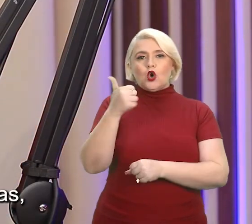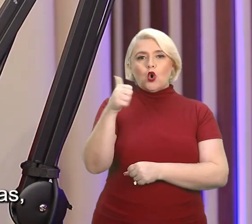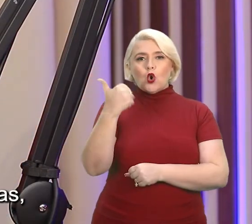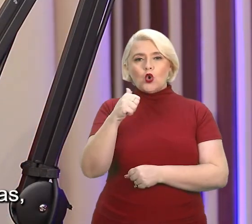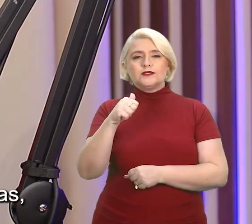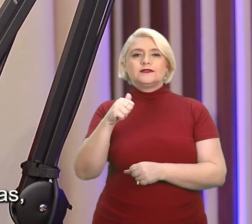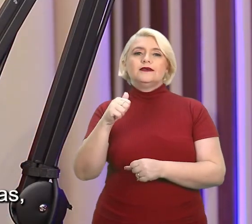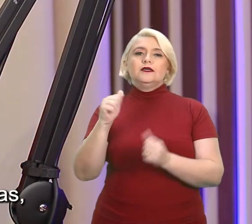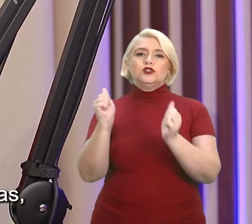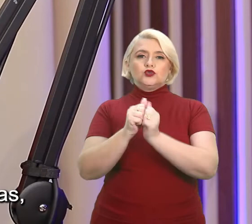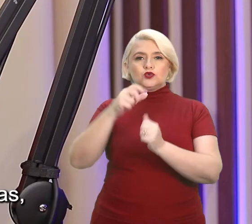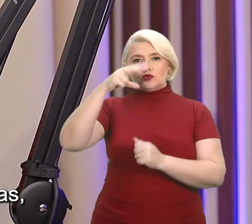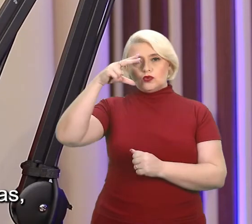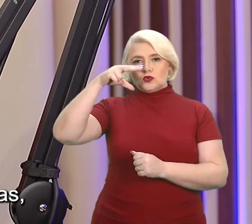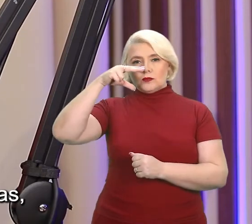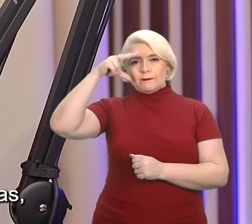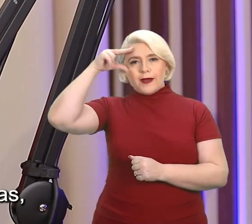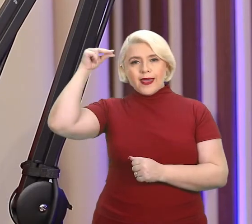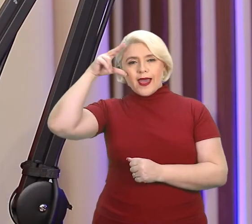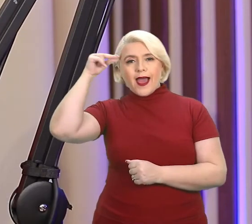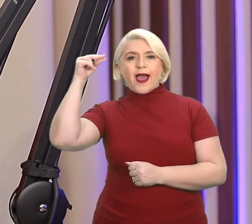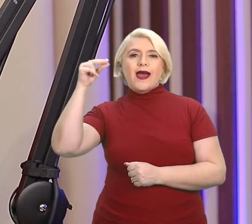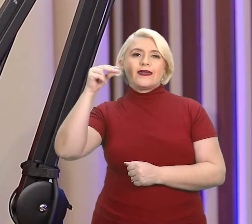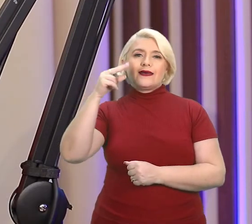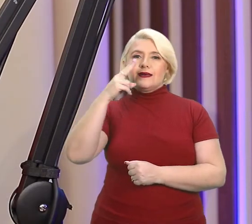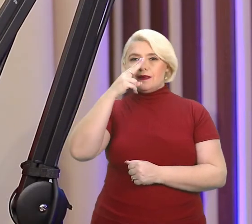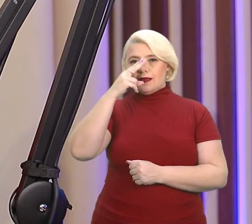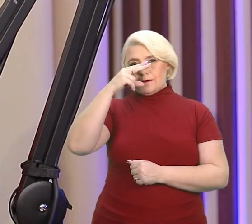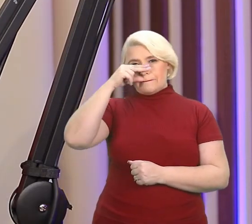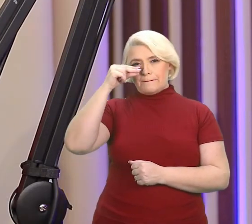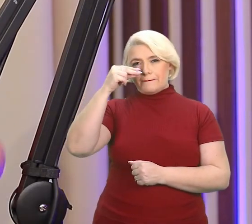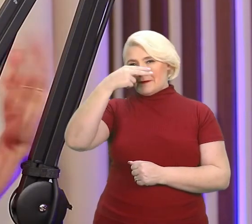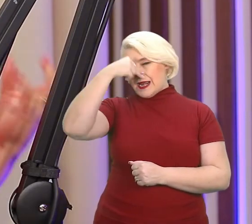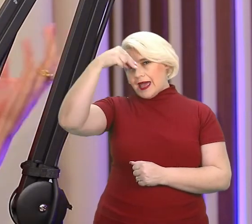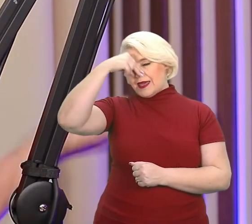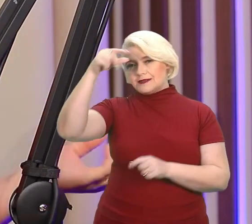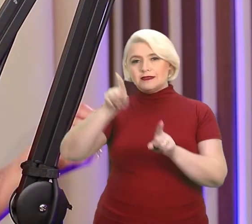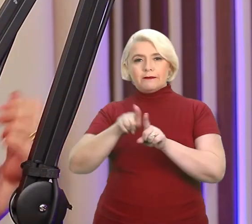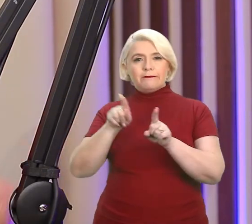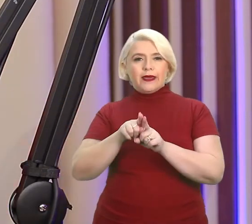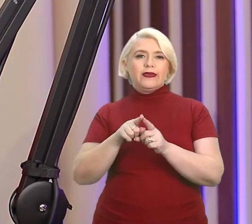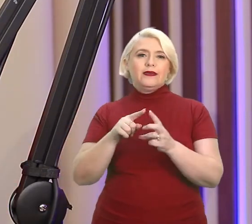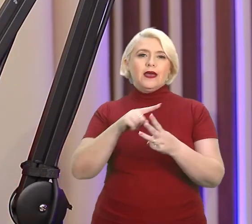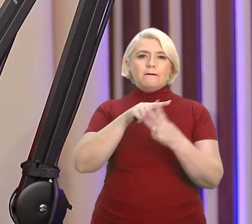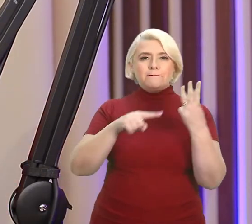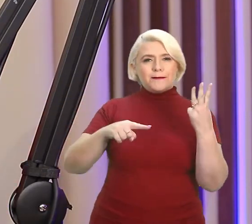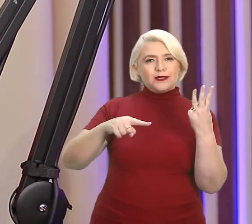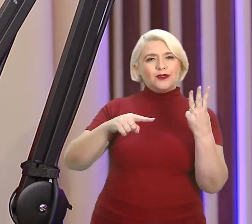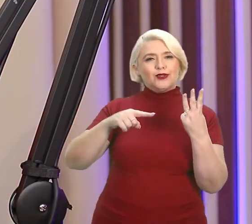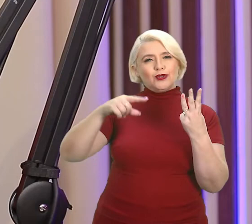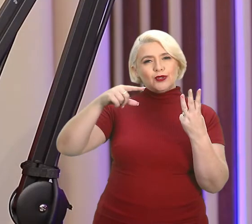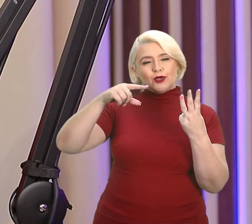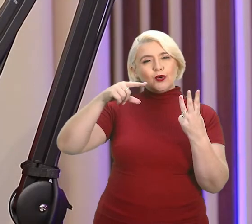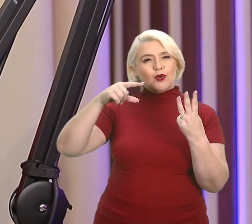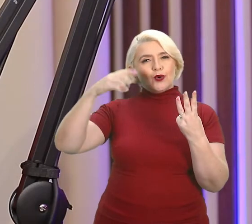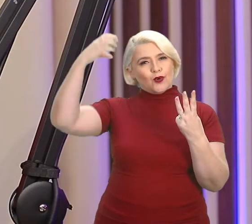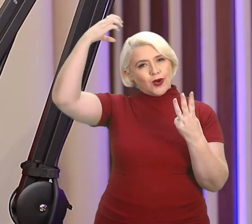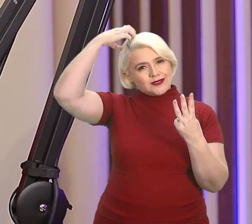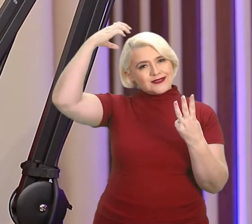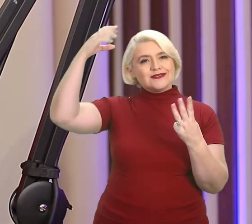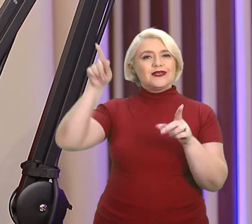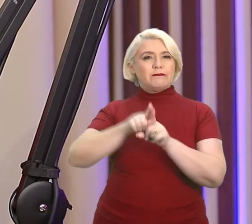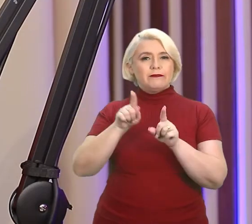Maiara Maraíza, aí fizeram as patroas, né, as 3 juntas, e de outros artistas também, todos queriam, porque